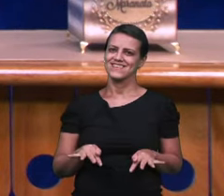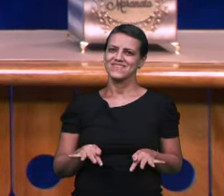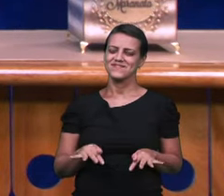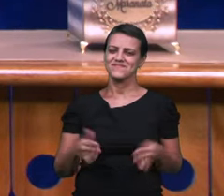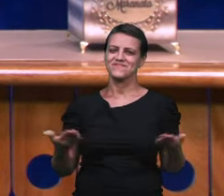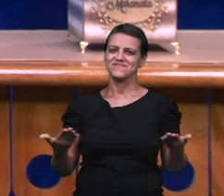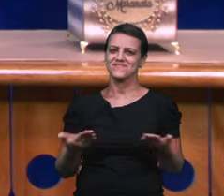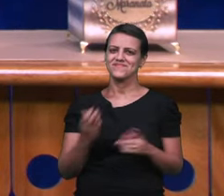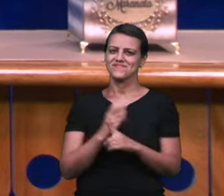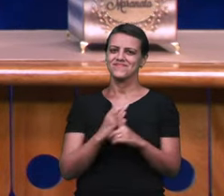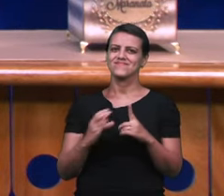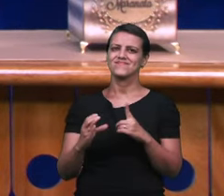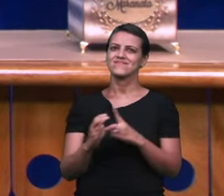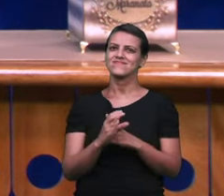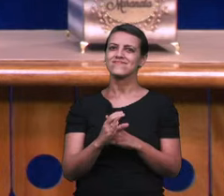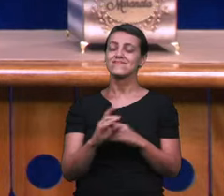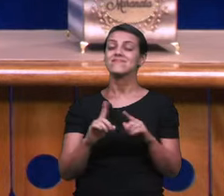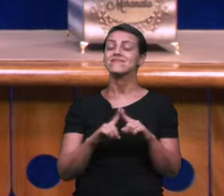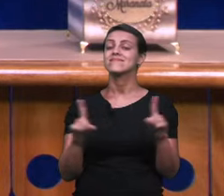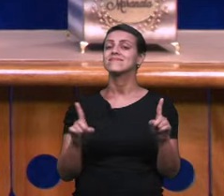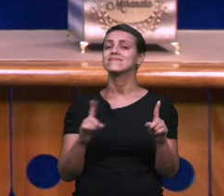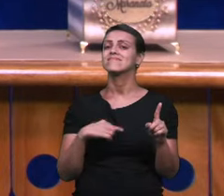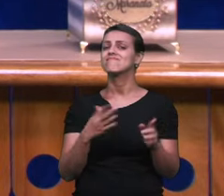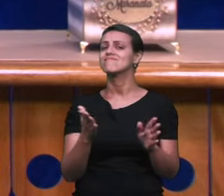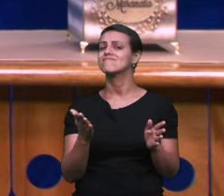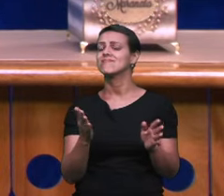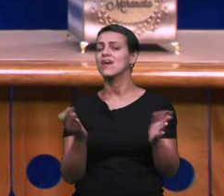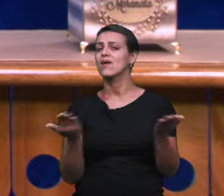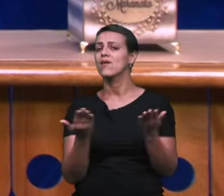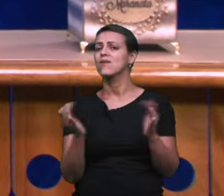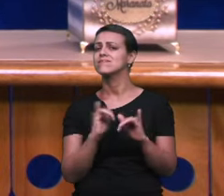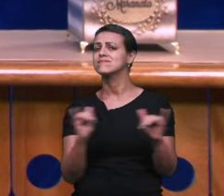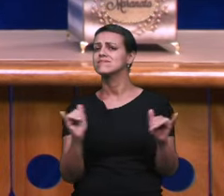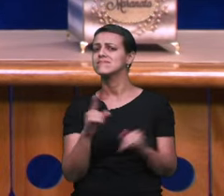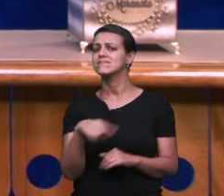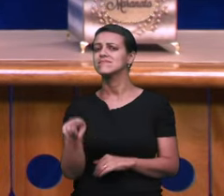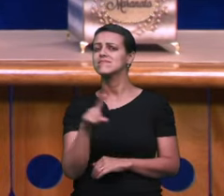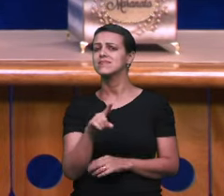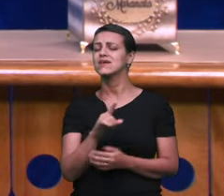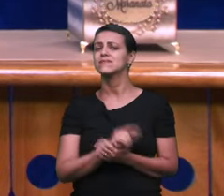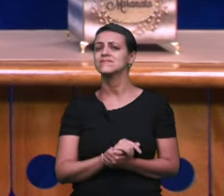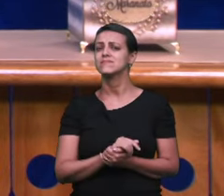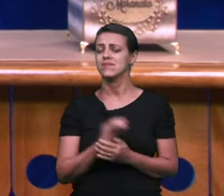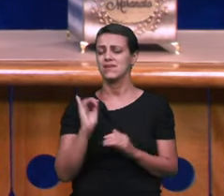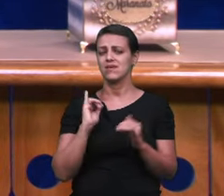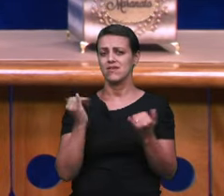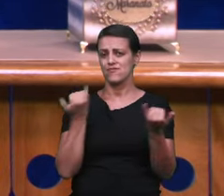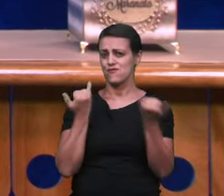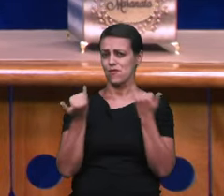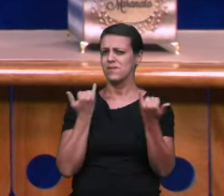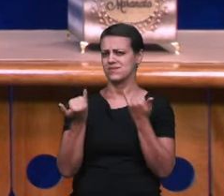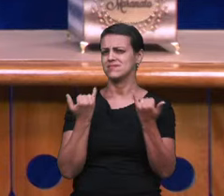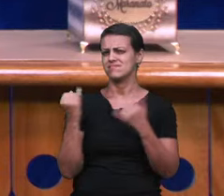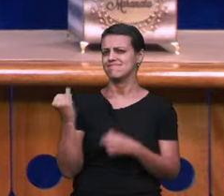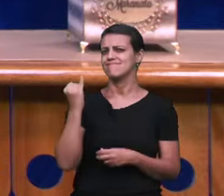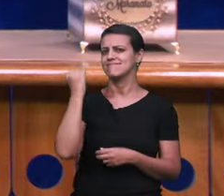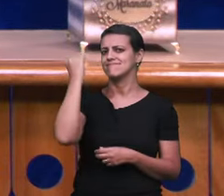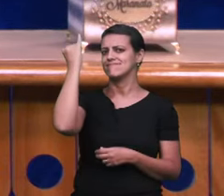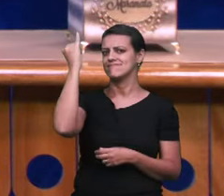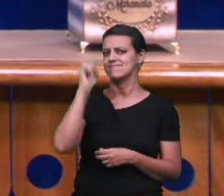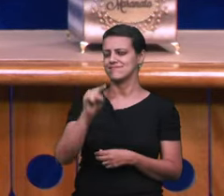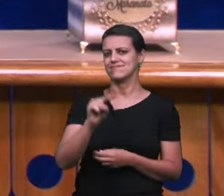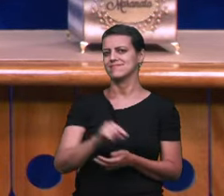deste culto, mas eu quero chamar a sua atenção para algumas coisas, algumas informações que são necessárias e muito importantes para